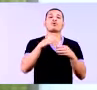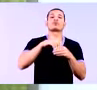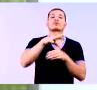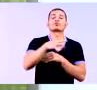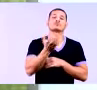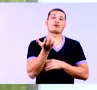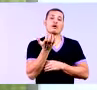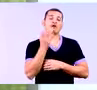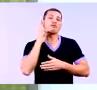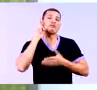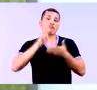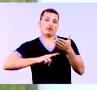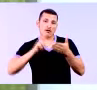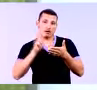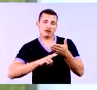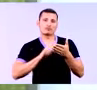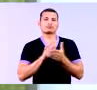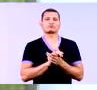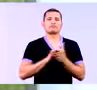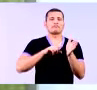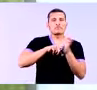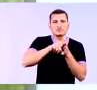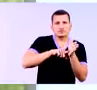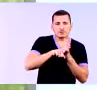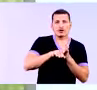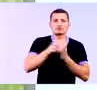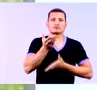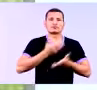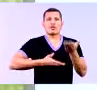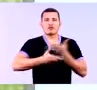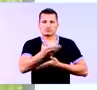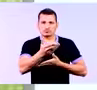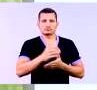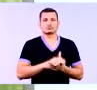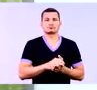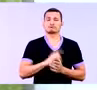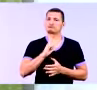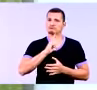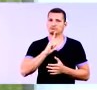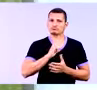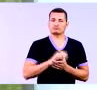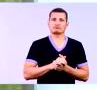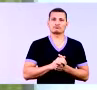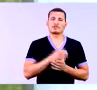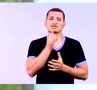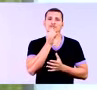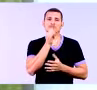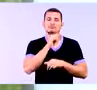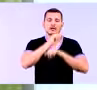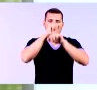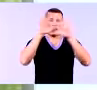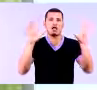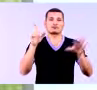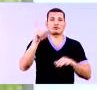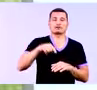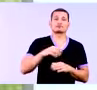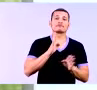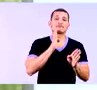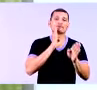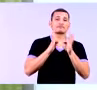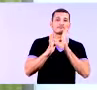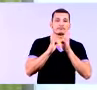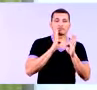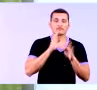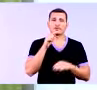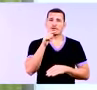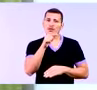buscar, interagir, exista. Um exemplo claro disso é o Facebook. O Facebook, ele